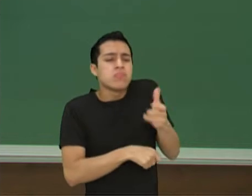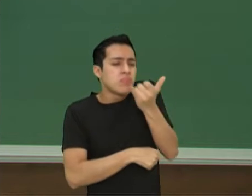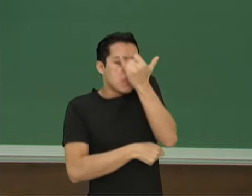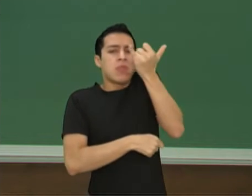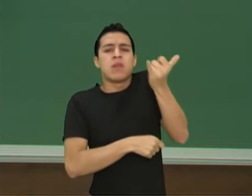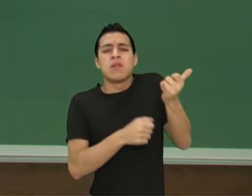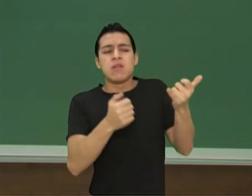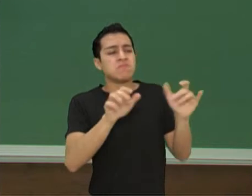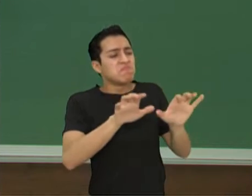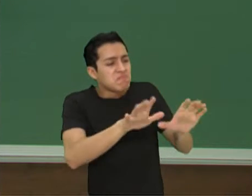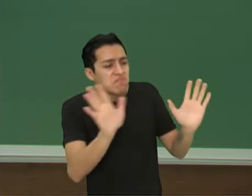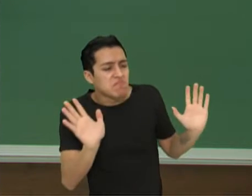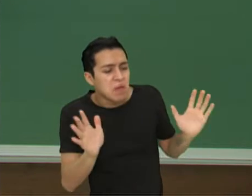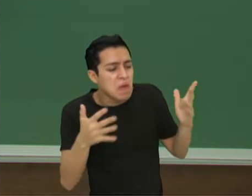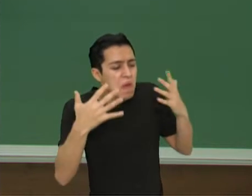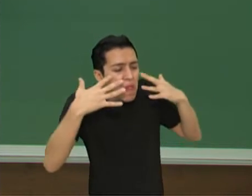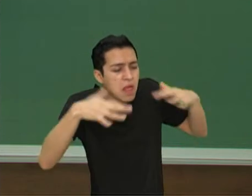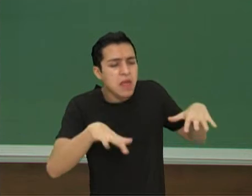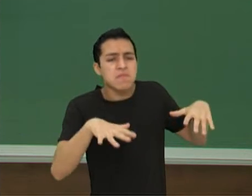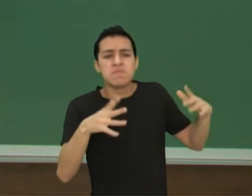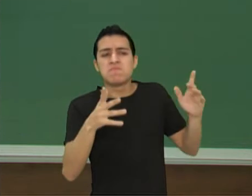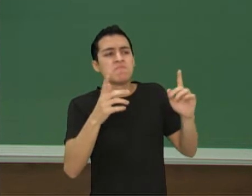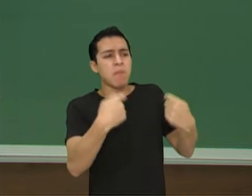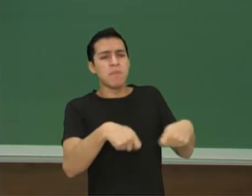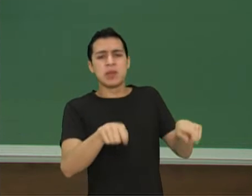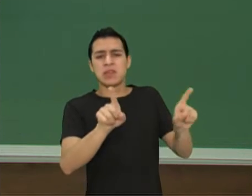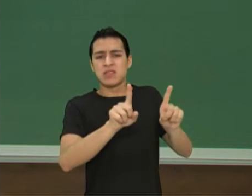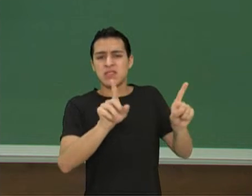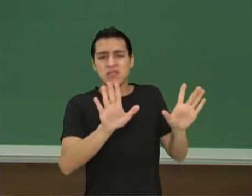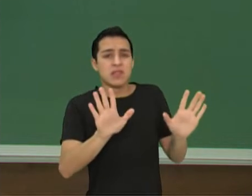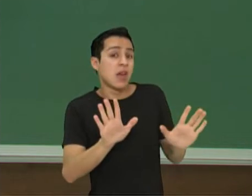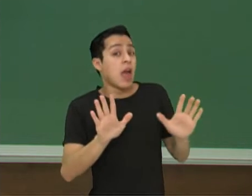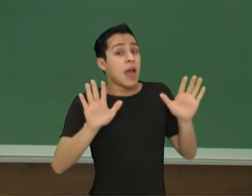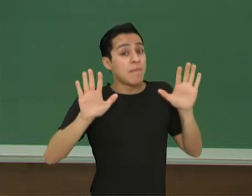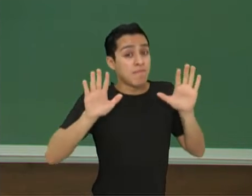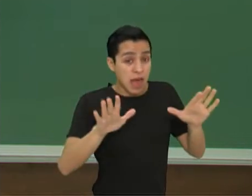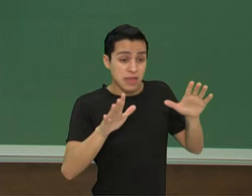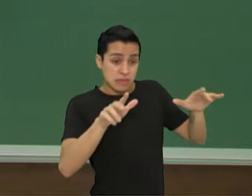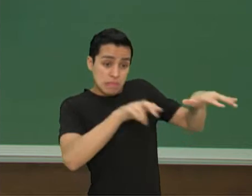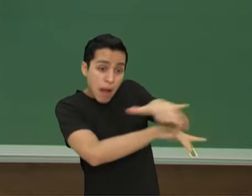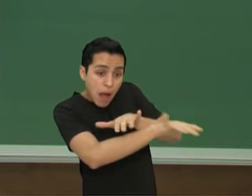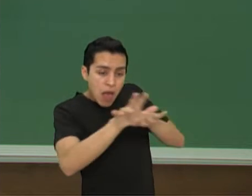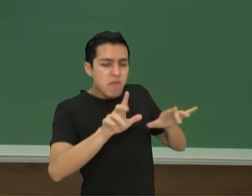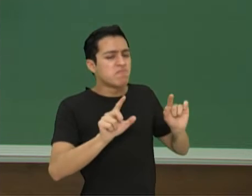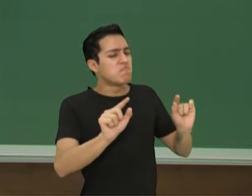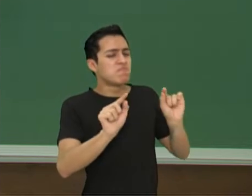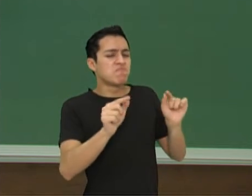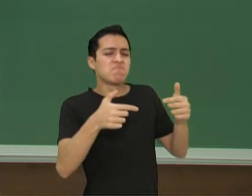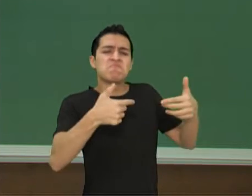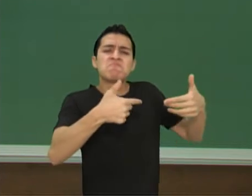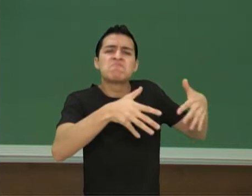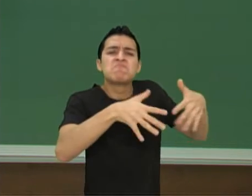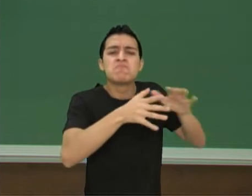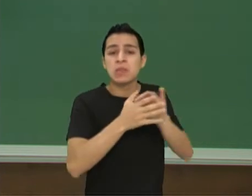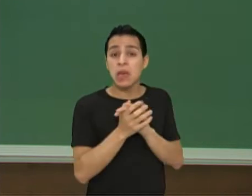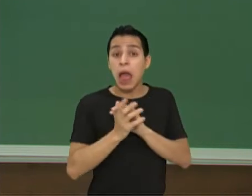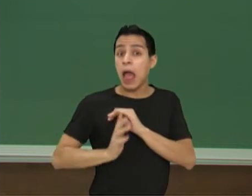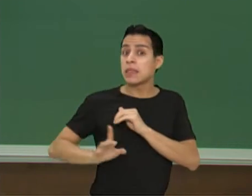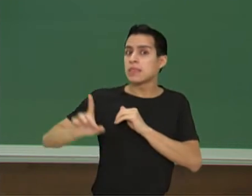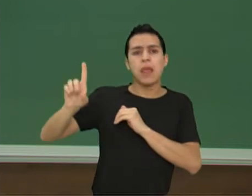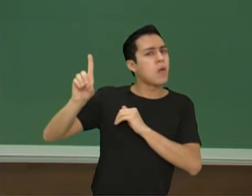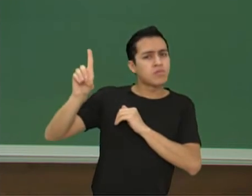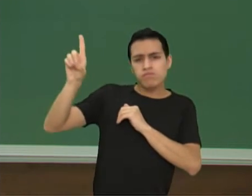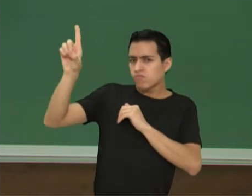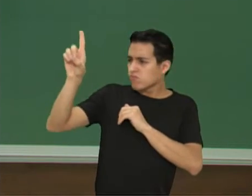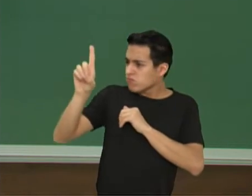ser daquele jeito, portanto, que não precisa existir, tá? Então, enquanto o mundo e os seres são contingentes, tá? Deus é